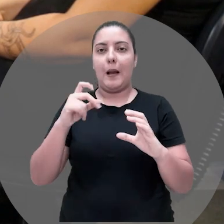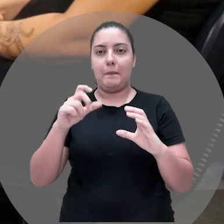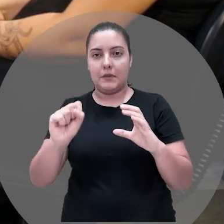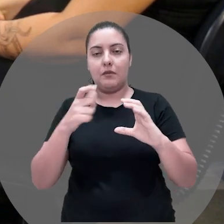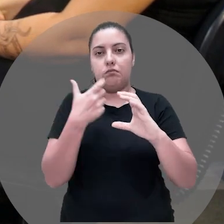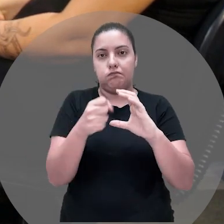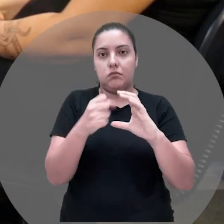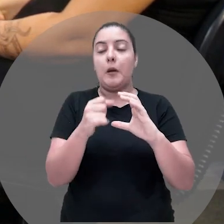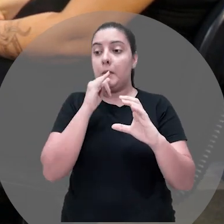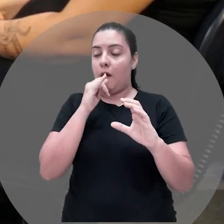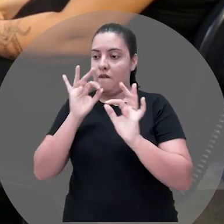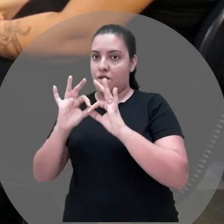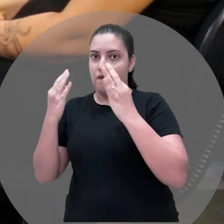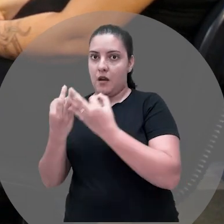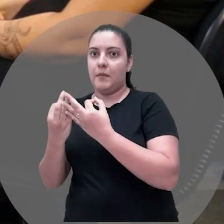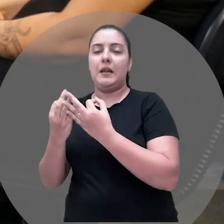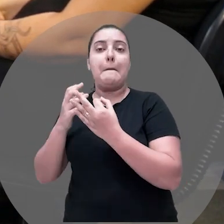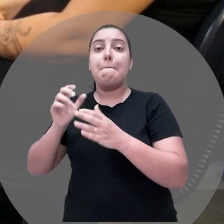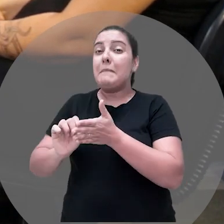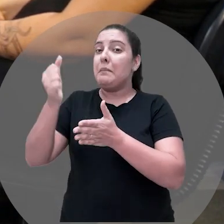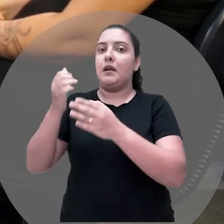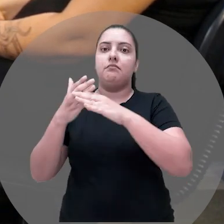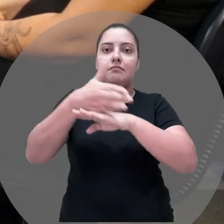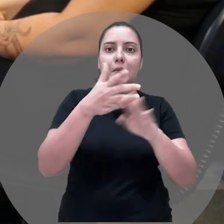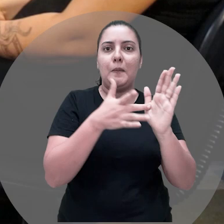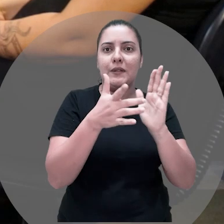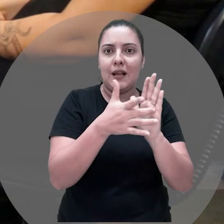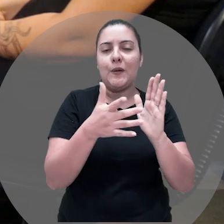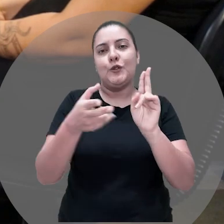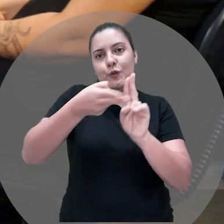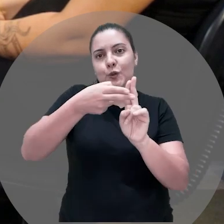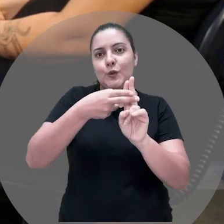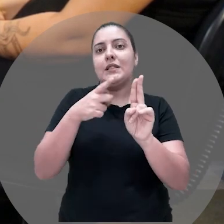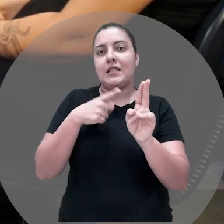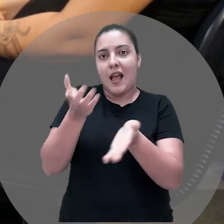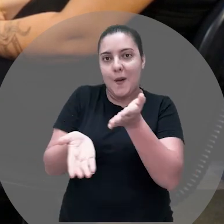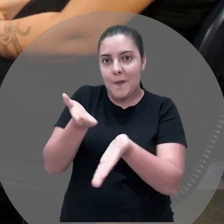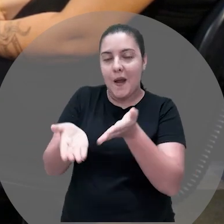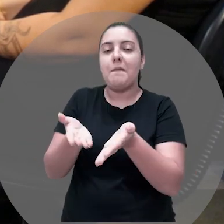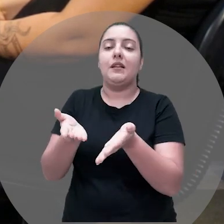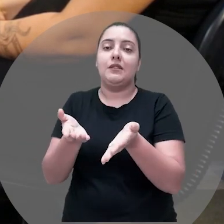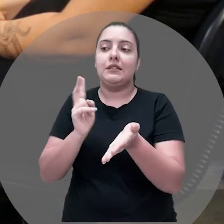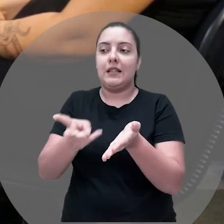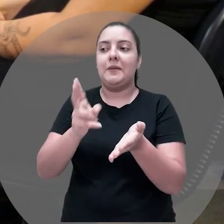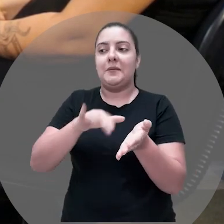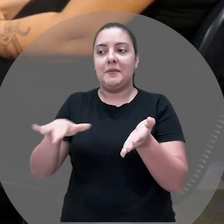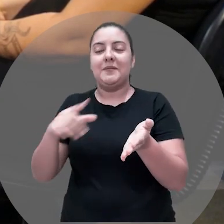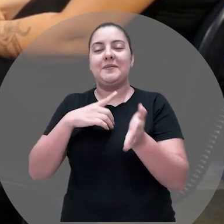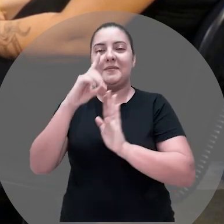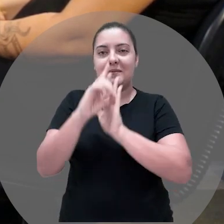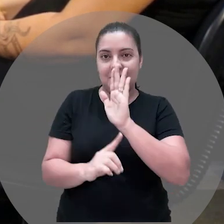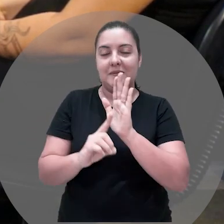primeiramente de tudo assim geralmente a família ela busca logo o posto de saúde né E pelo SUS tem um acompanhamento né